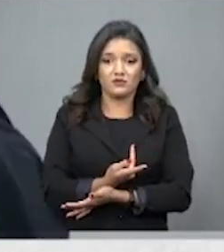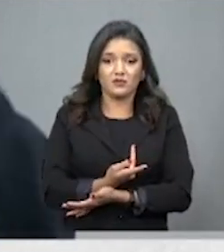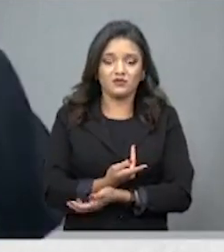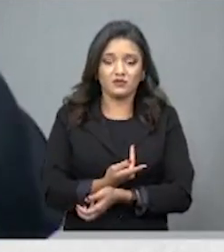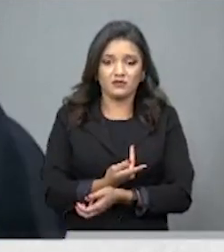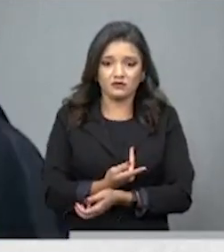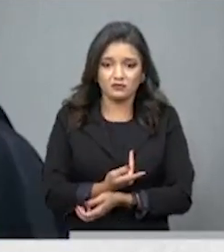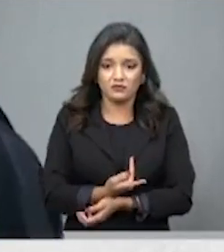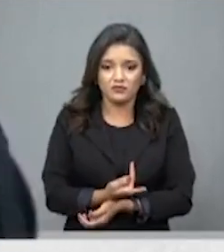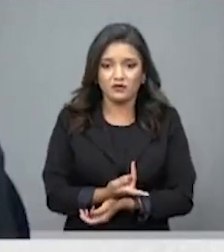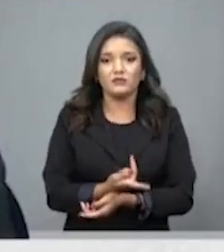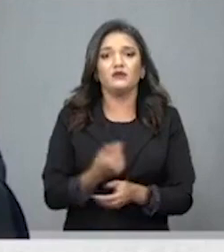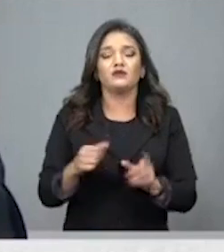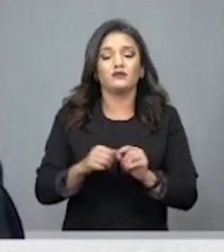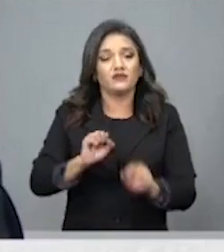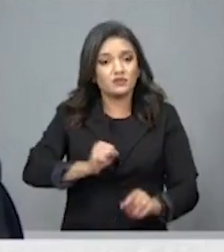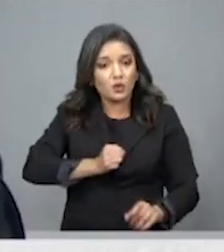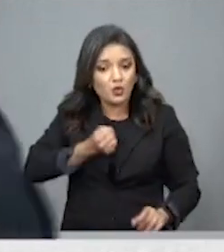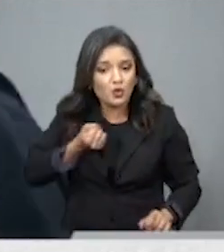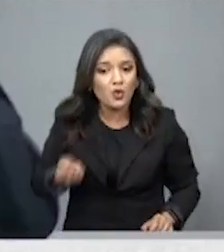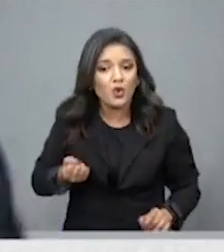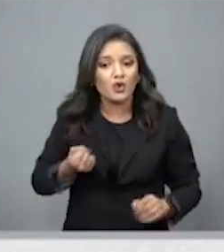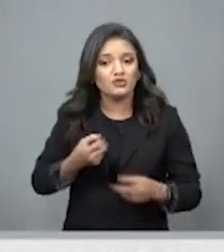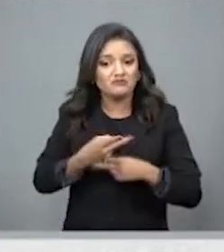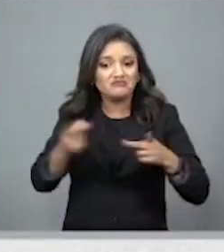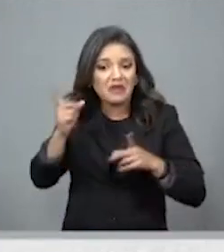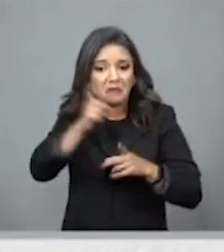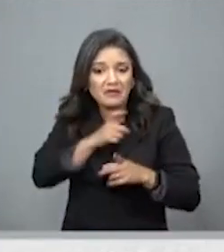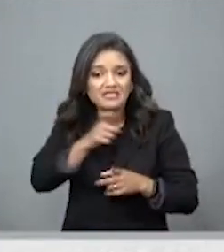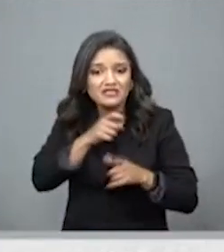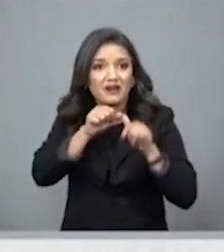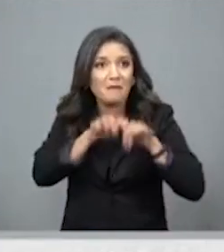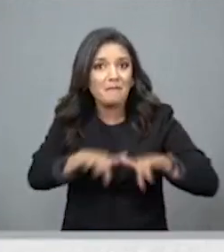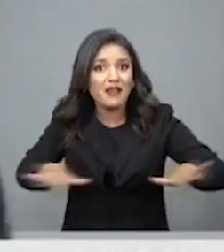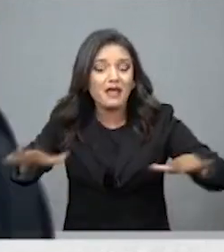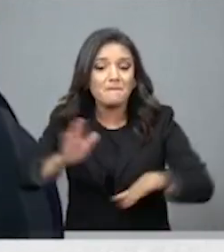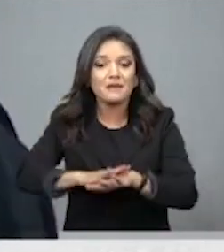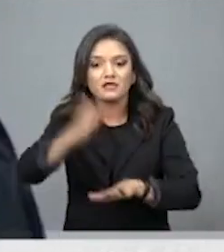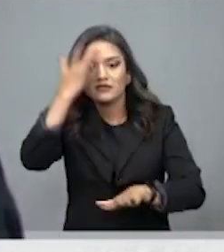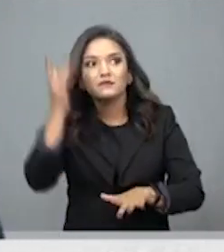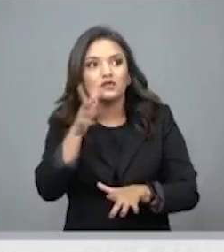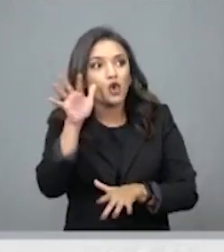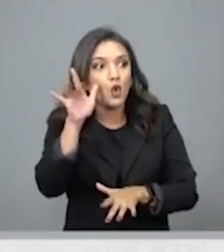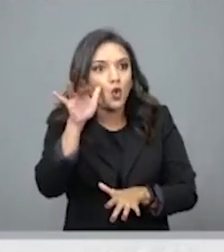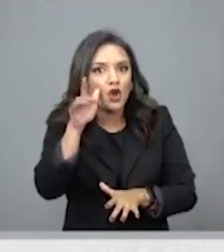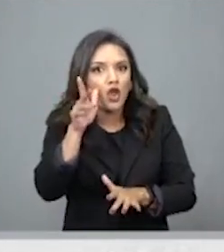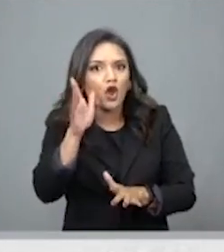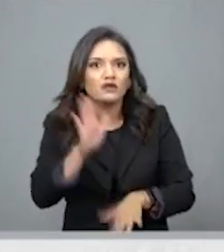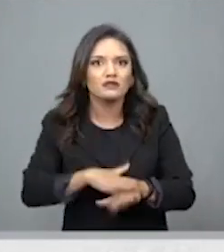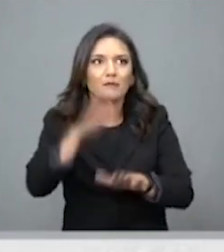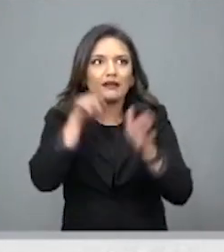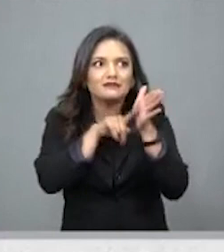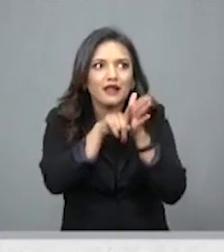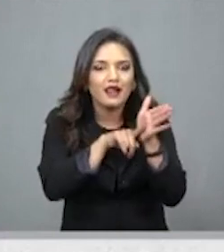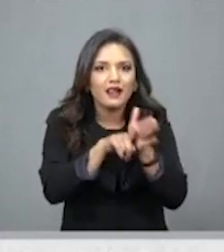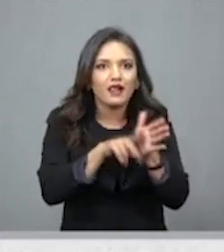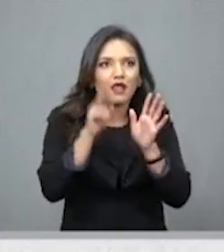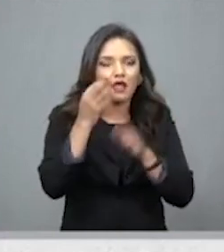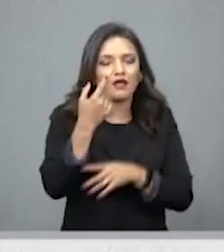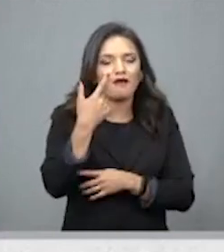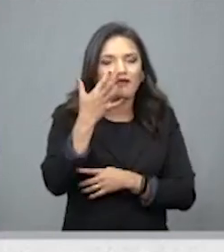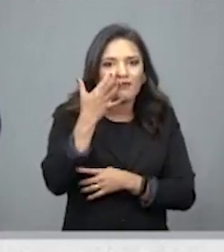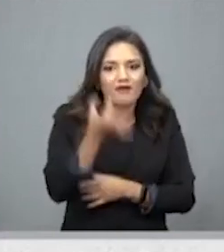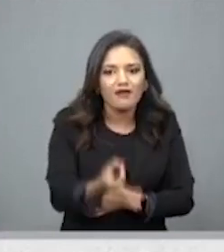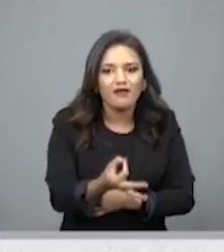muitas vezes o óleo sensacionalismo EA mentira porque eles trazem mais engajamento e o modelo de negócios das plataformas em